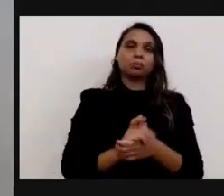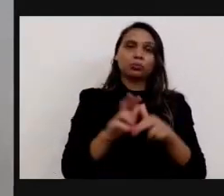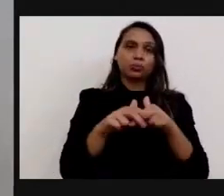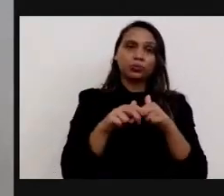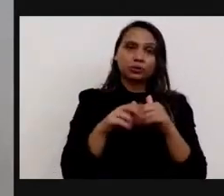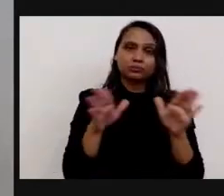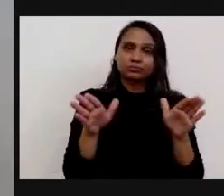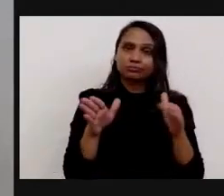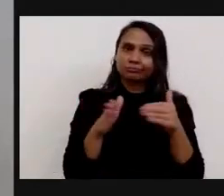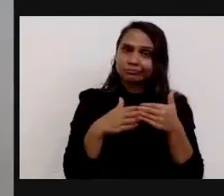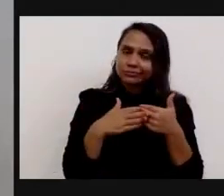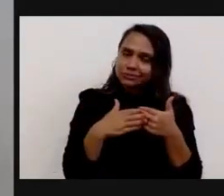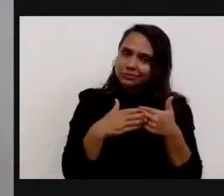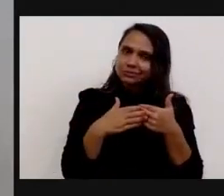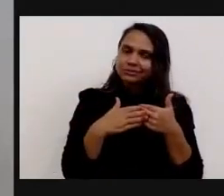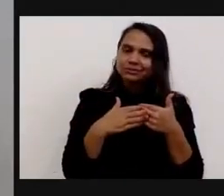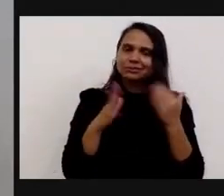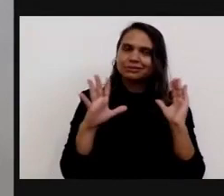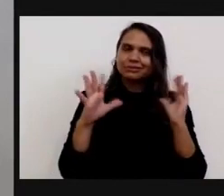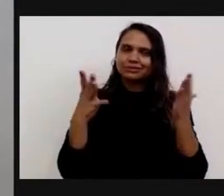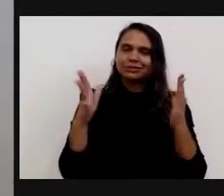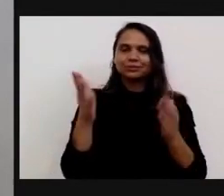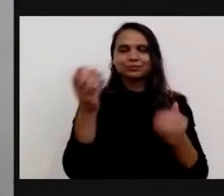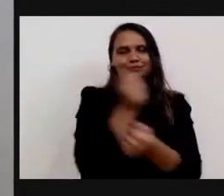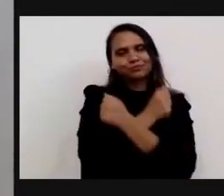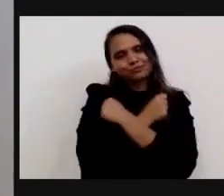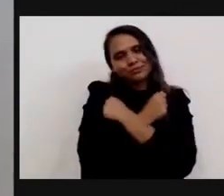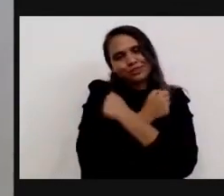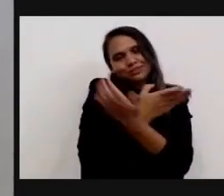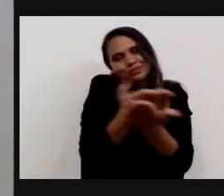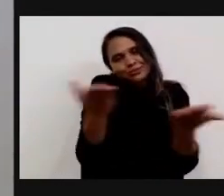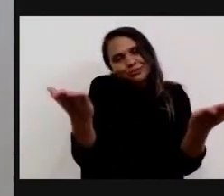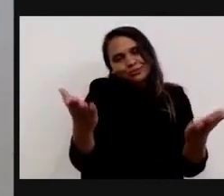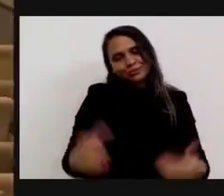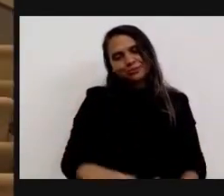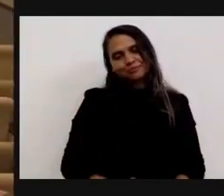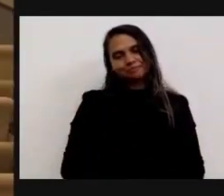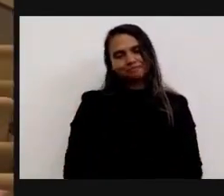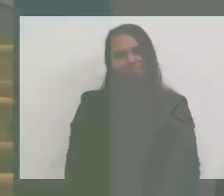encerramos a sessão e o evento um abraço a todos